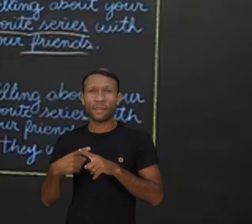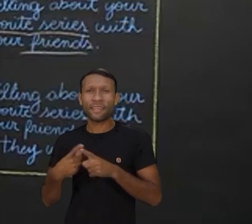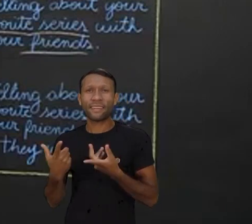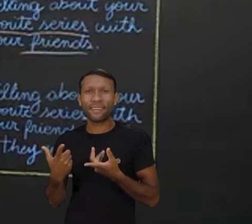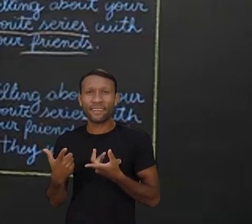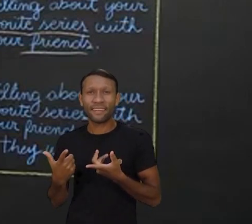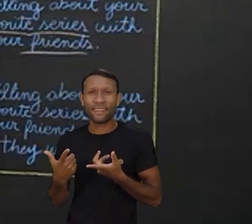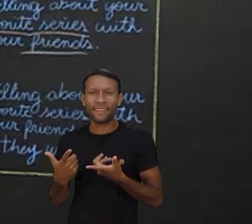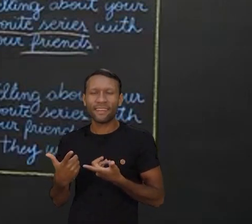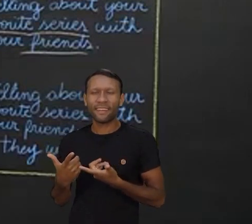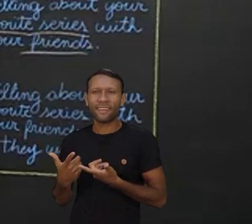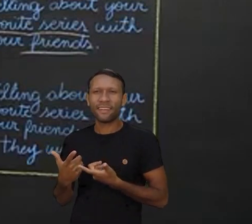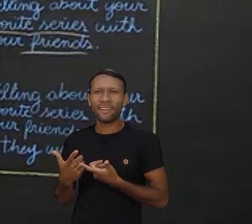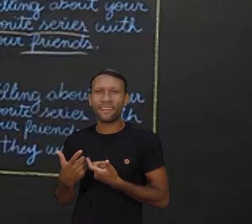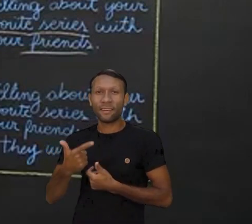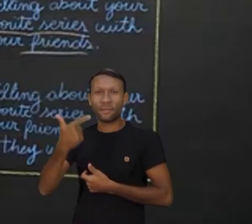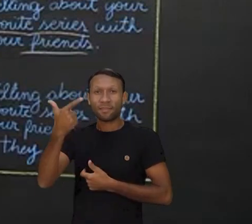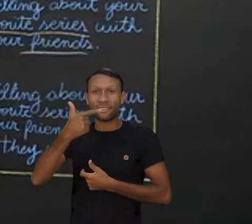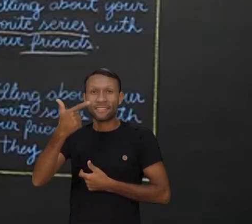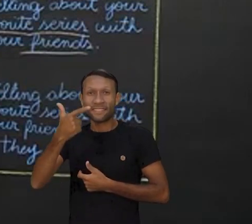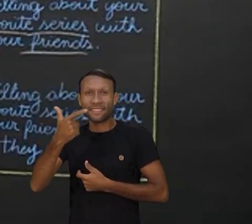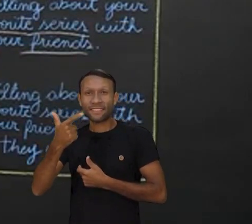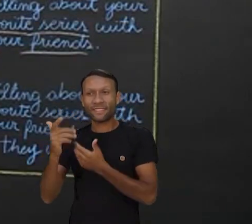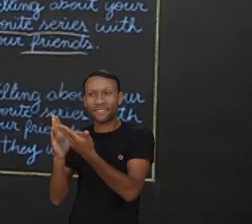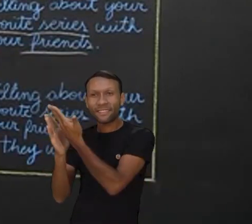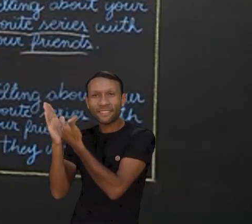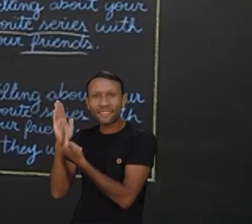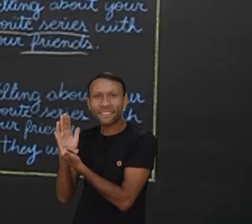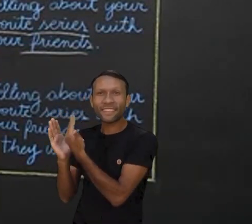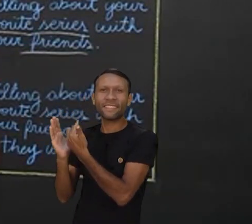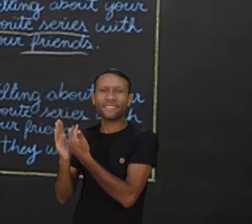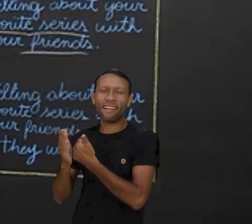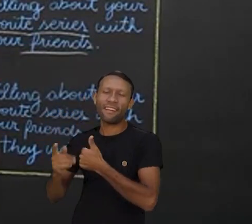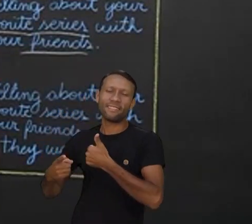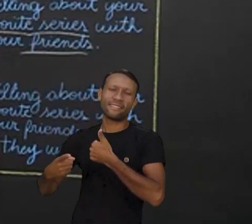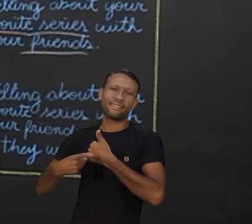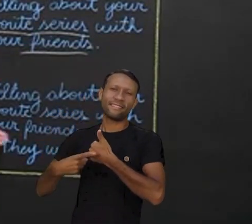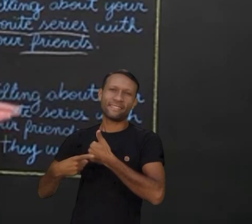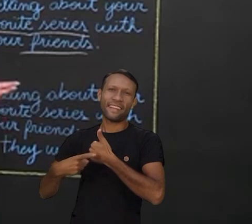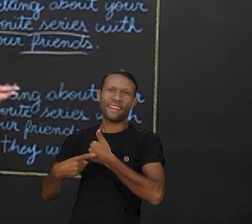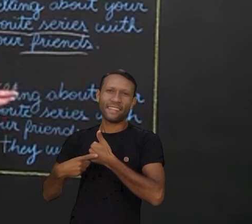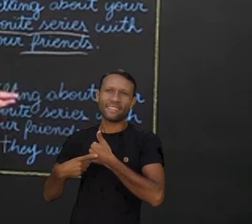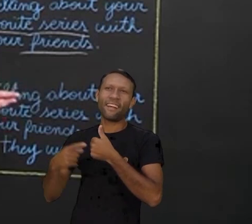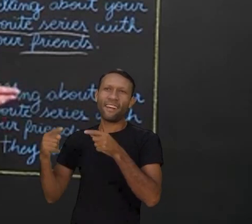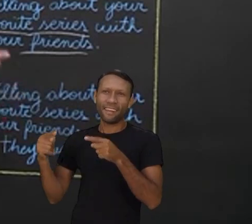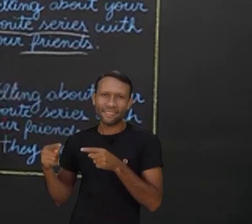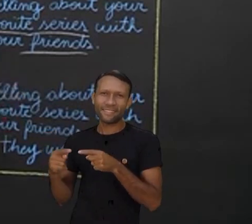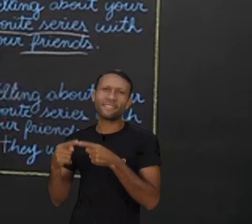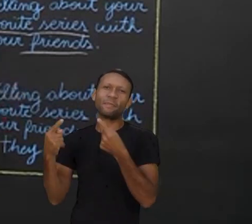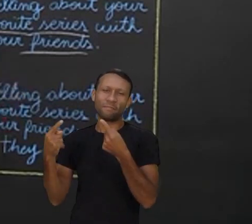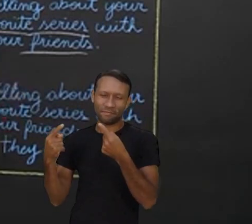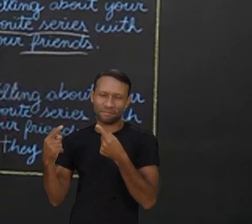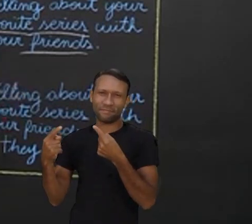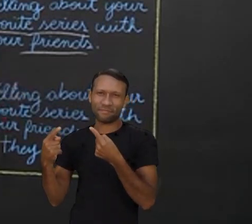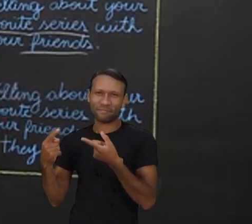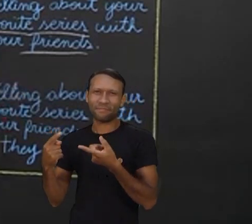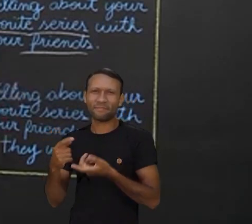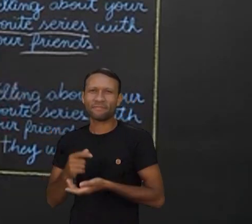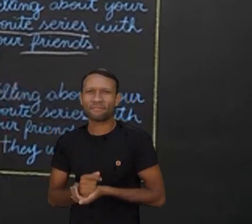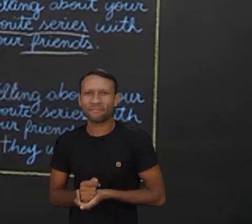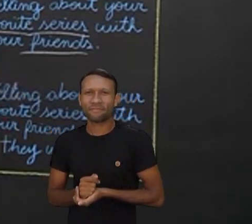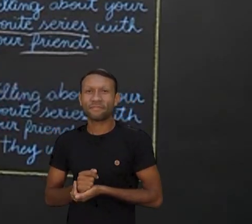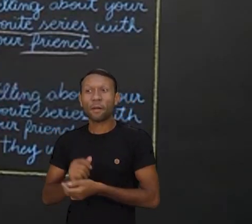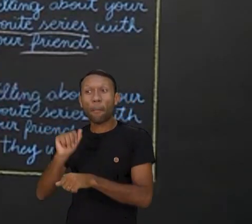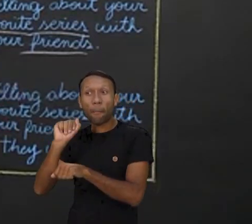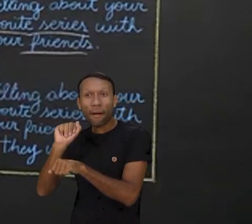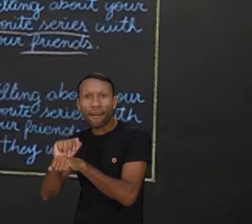satisfação total, total happiness, é quando os seus amigos assistem. Você só vai parar de